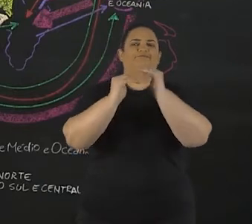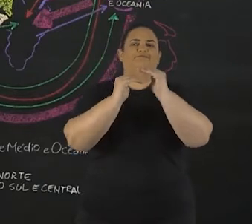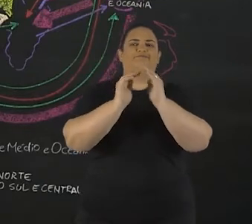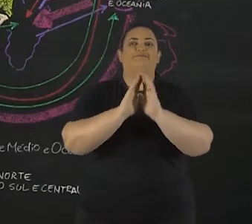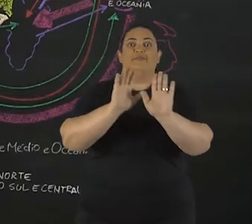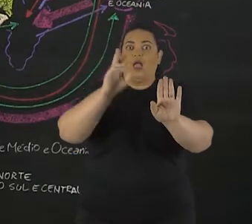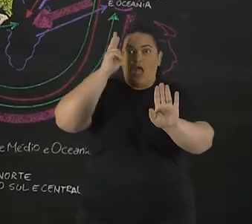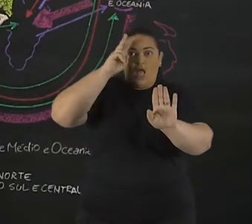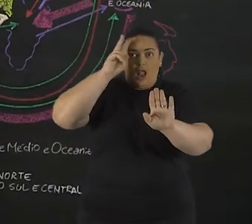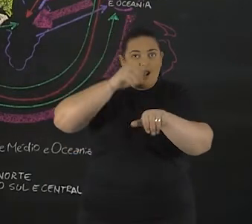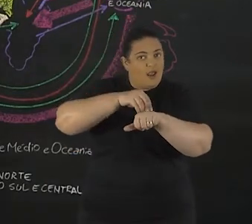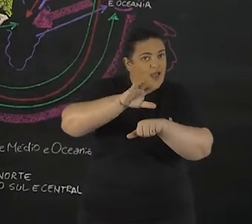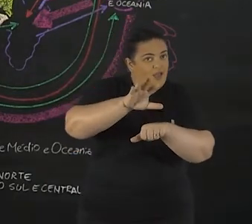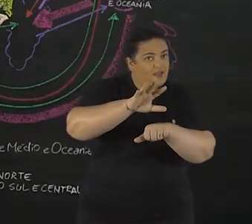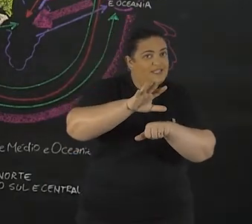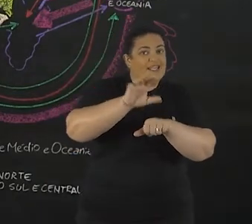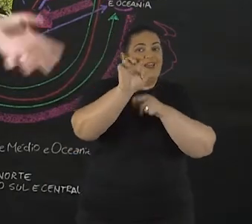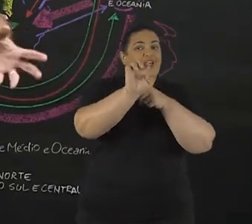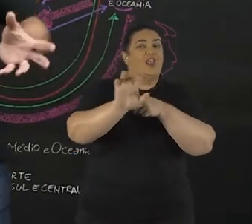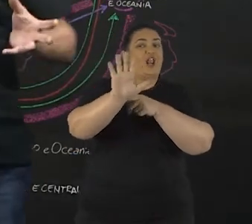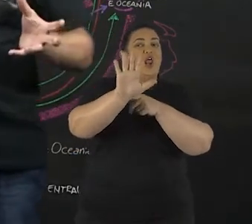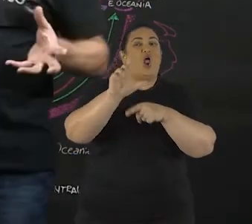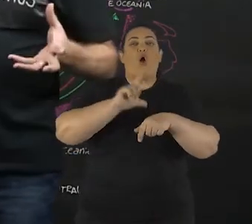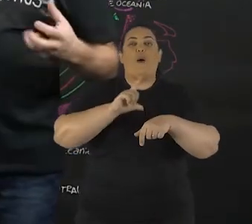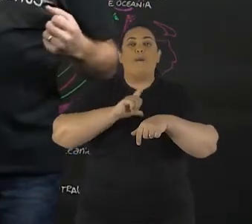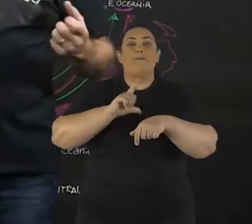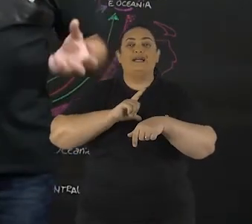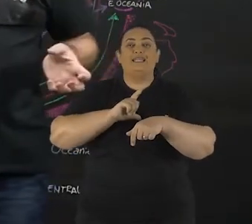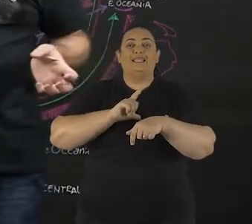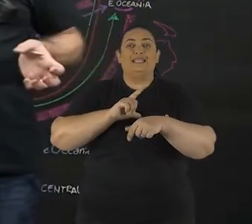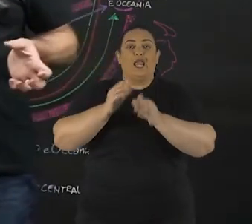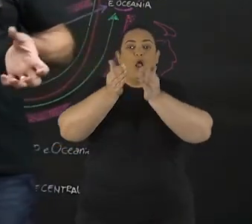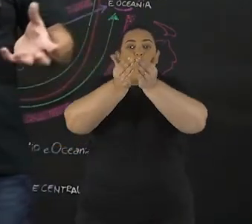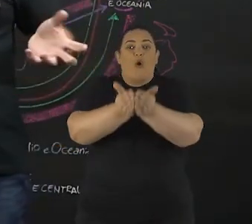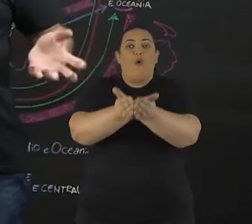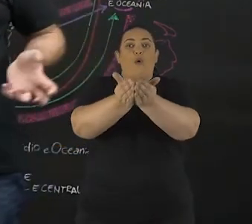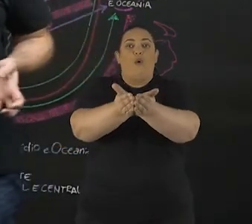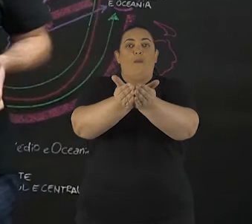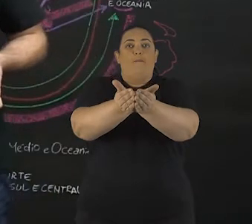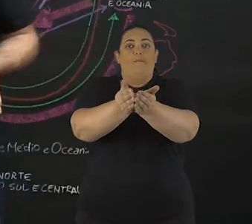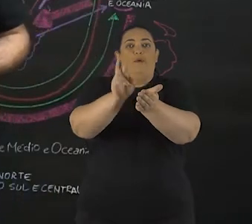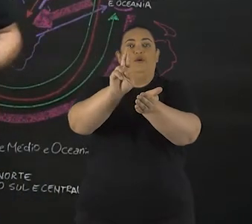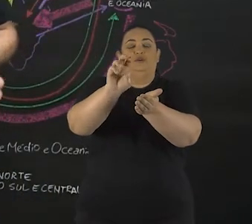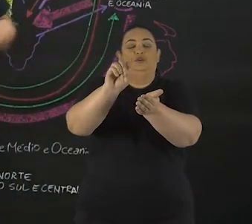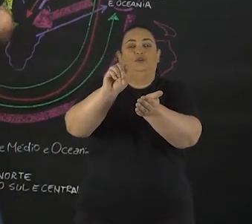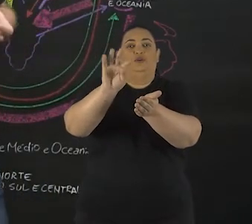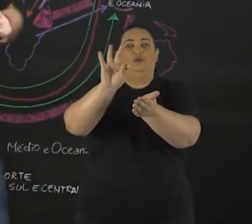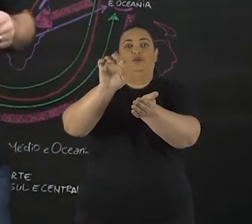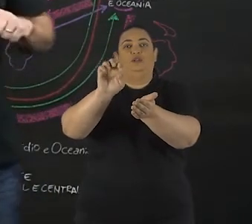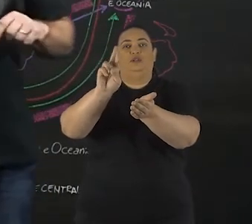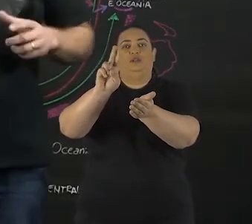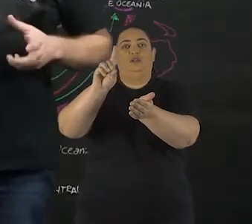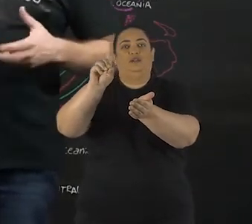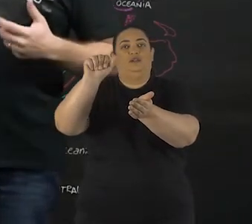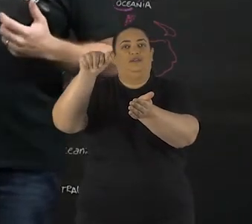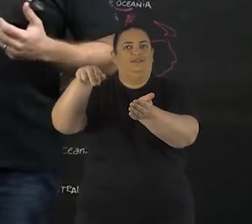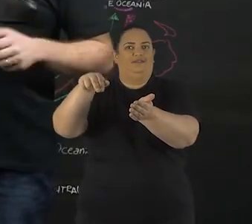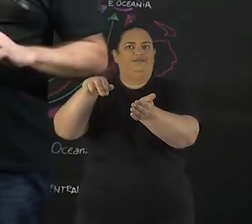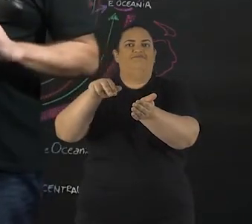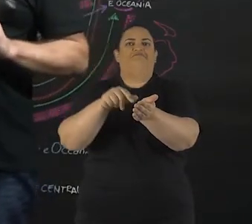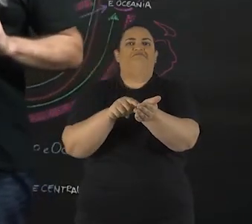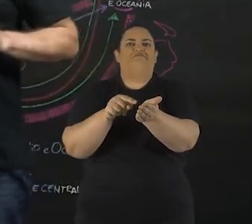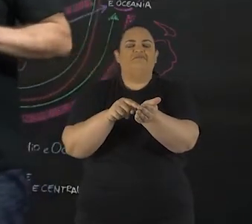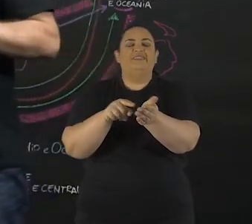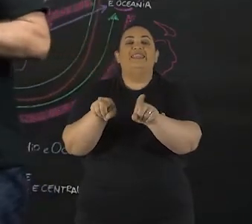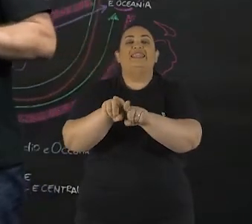Vale lembrar que na Europa encontra-se o porto com maior desenvolvimento de carga, que é o porto de Roterdã, assim como na região